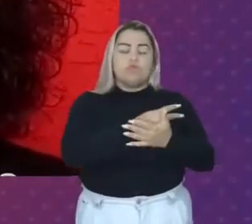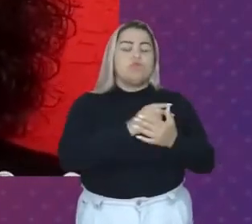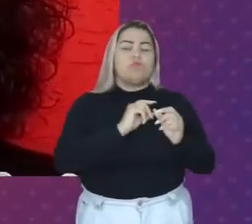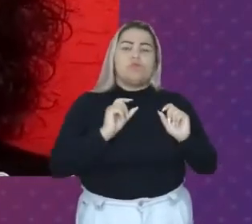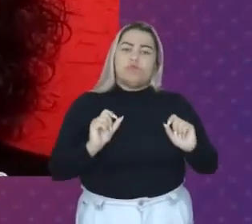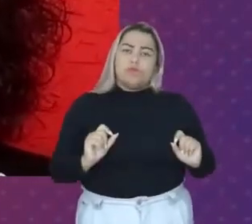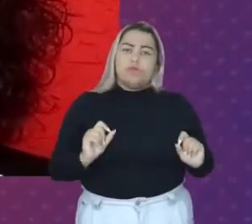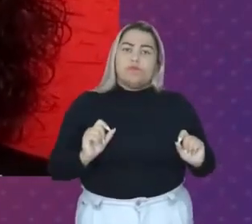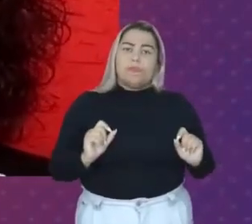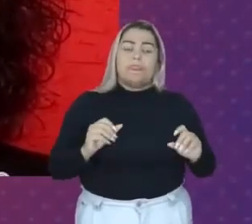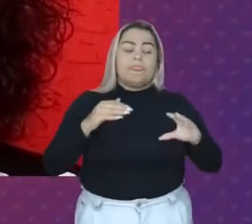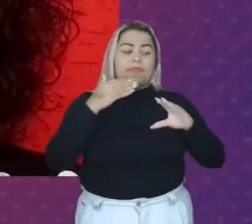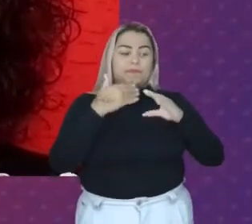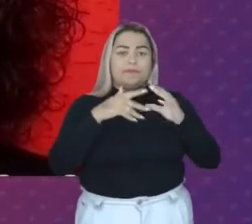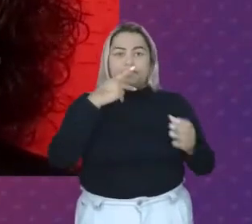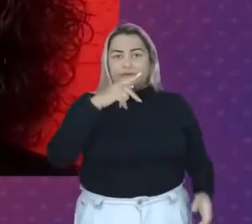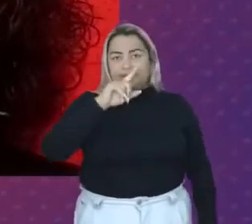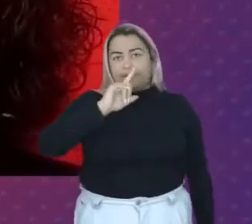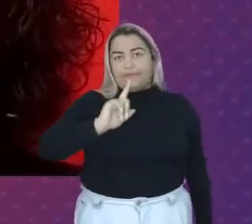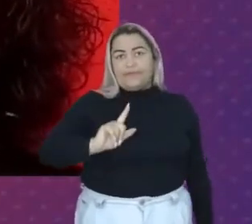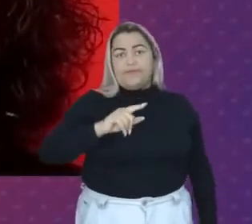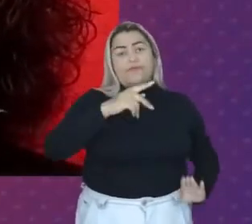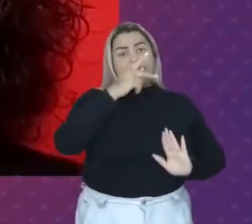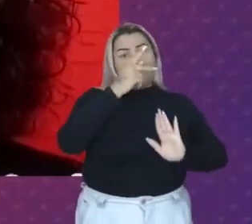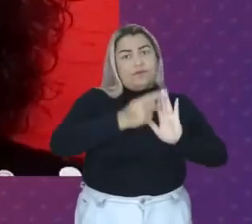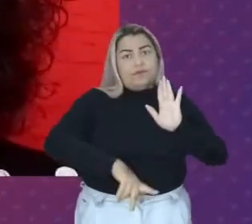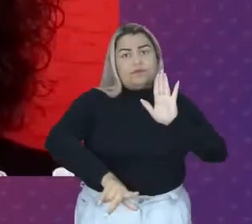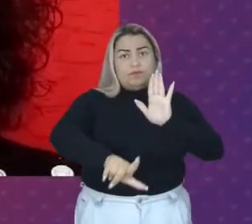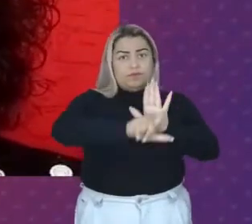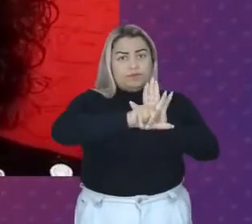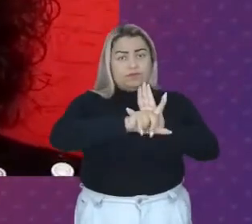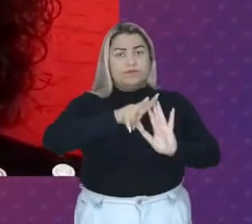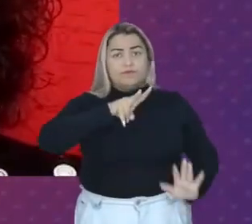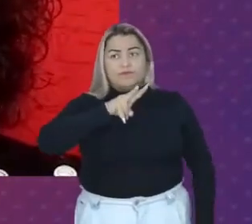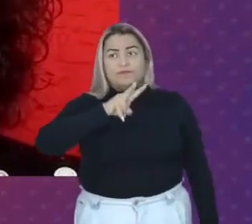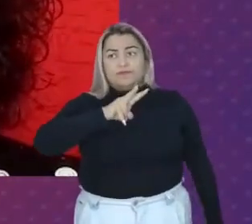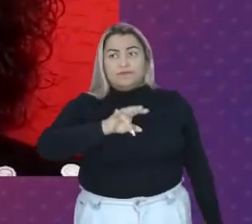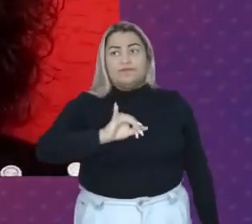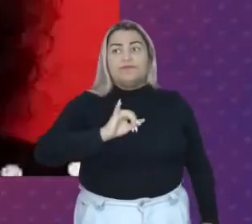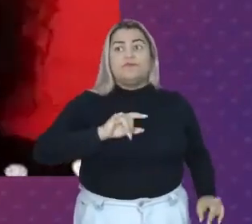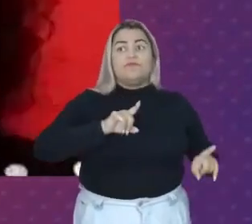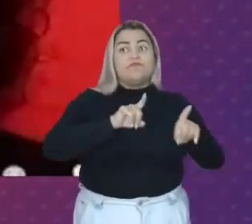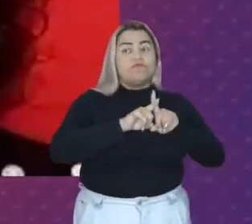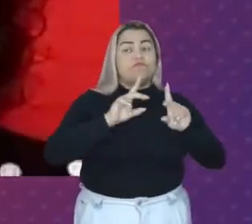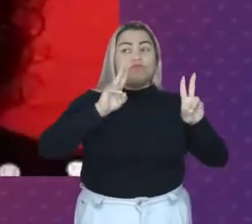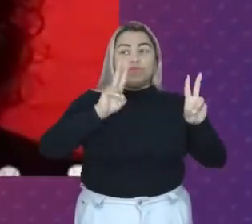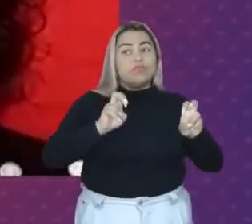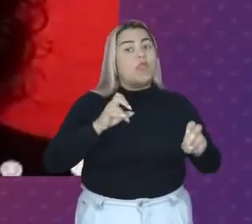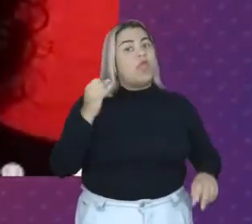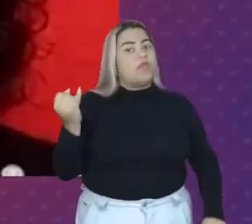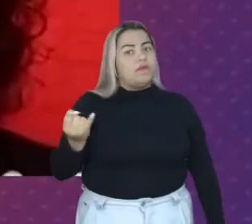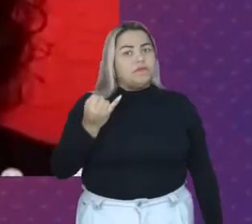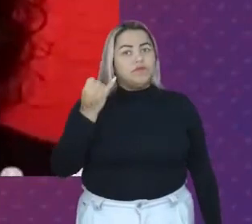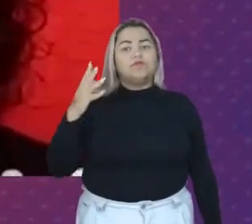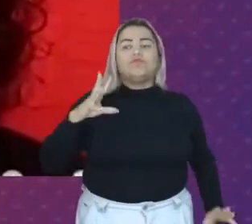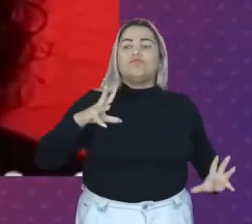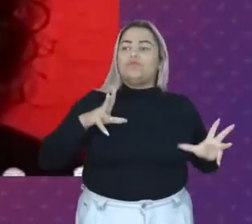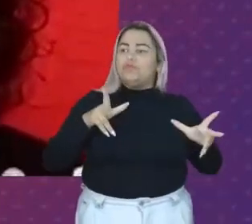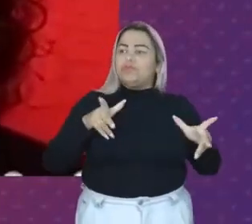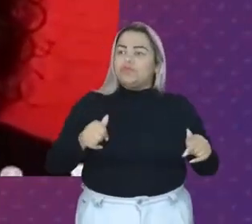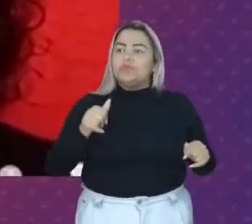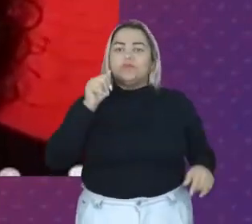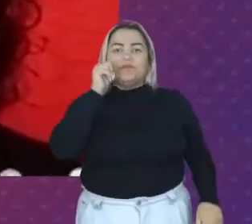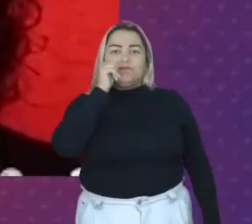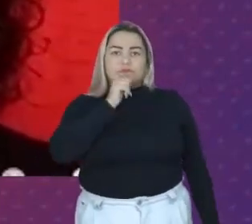seguinte é enviar o PL, esse projeto de lei, que vai tratar sobre esse tema. Então, é muito importante que todas as